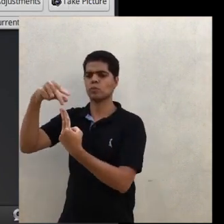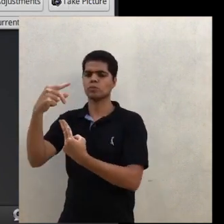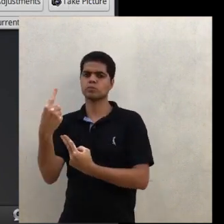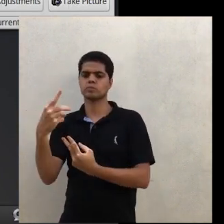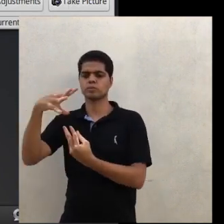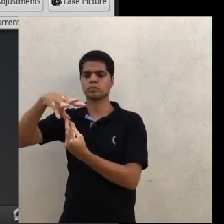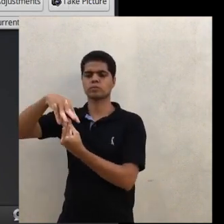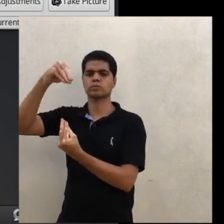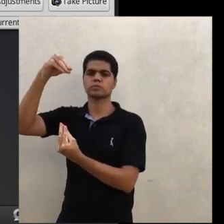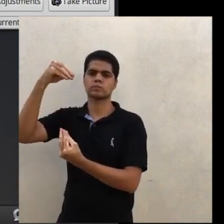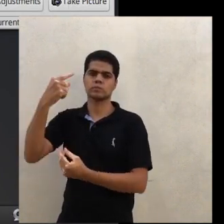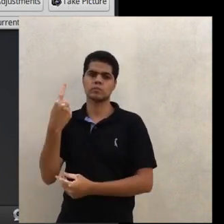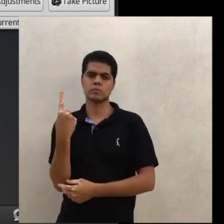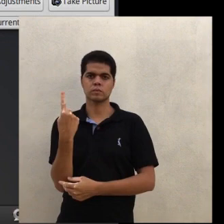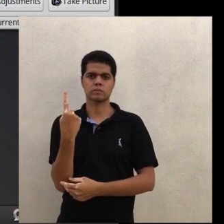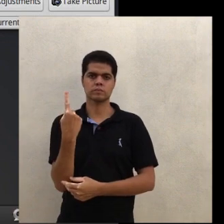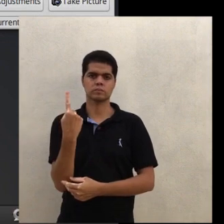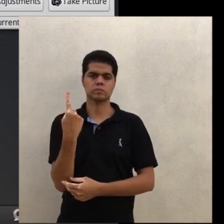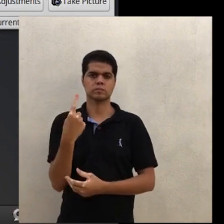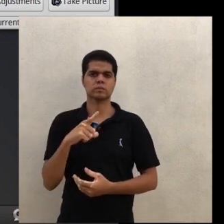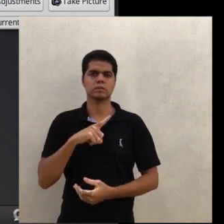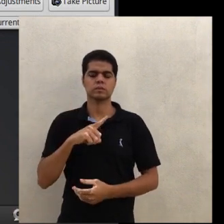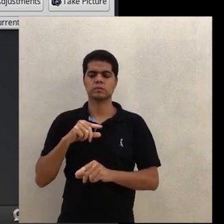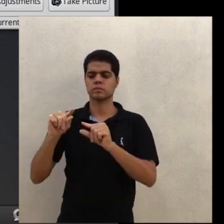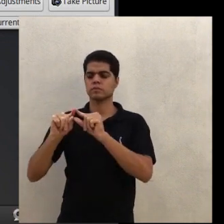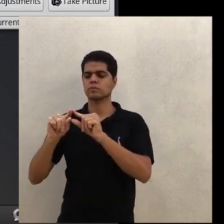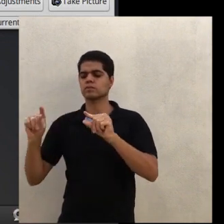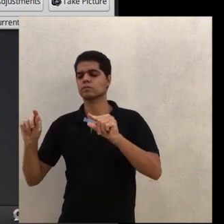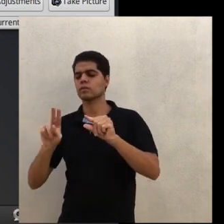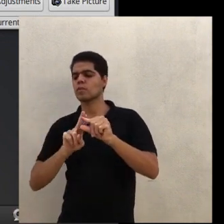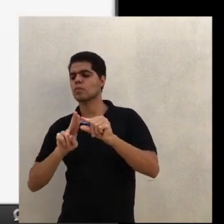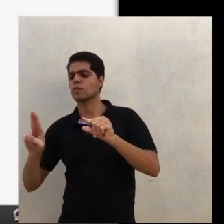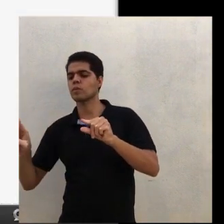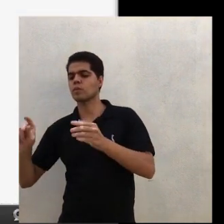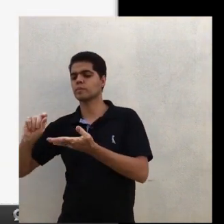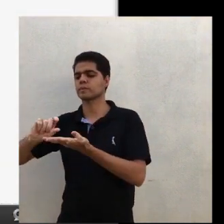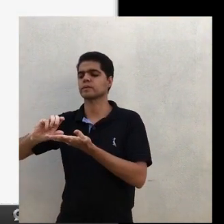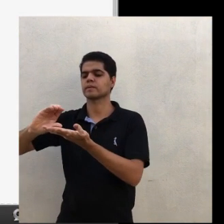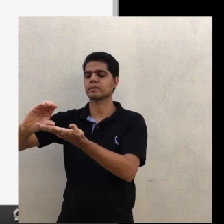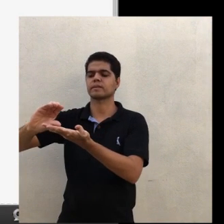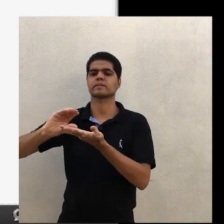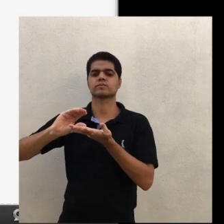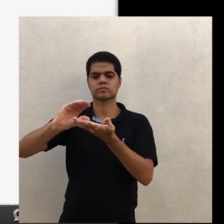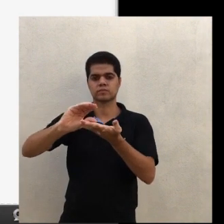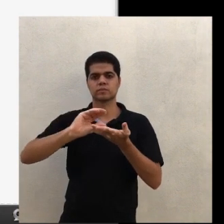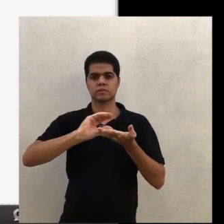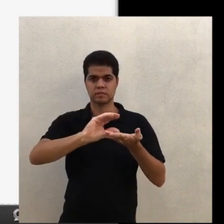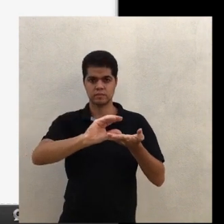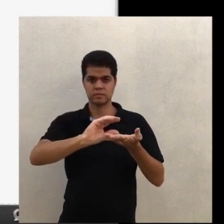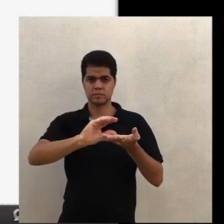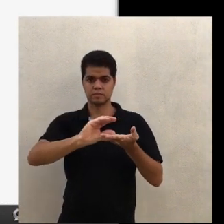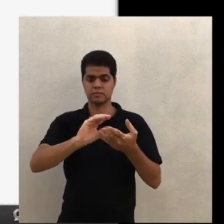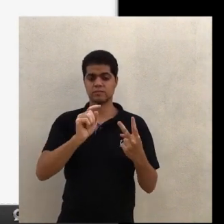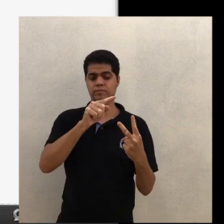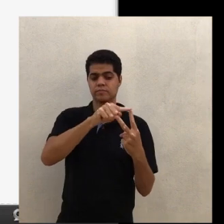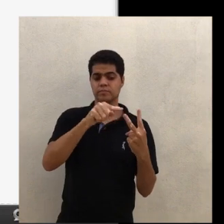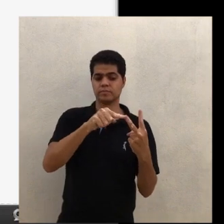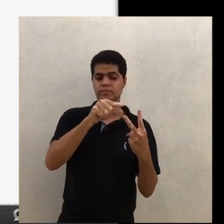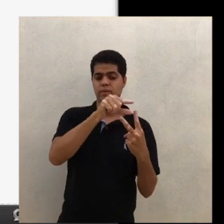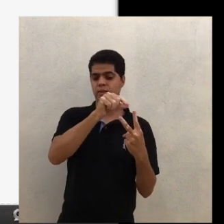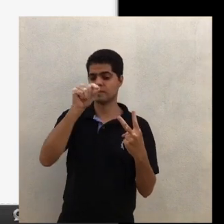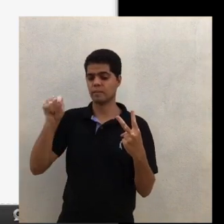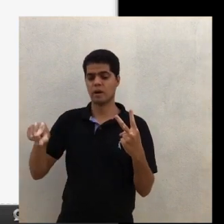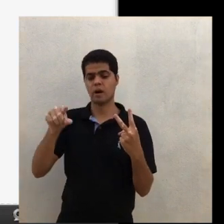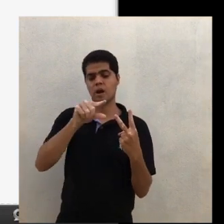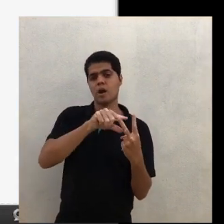gratificação, vou colocar o software lá dentro, vou pegar esse arquivo aqui, porque o meu software,